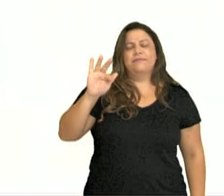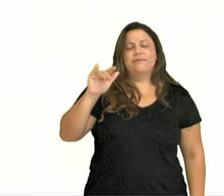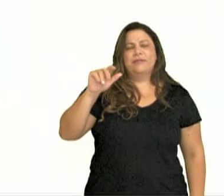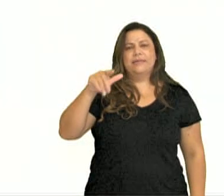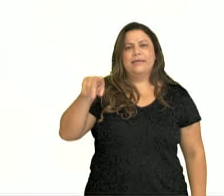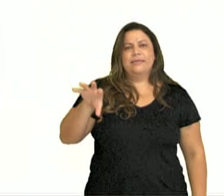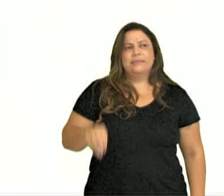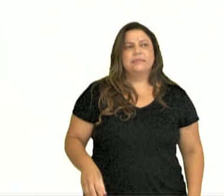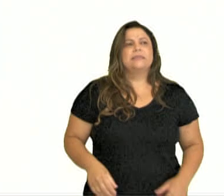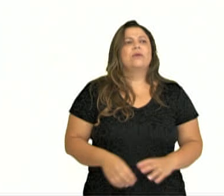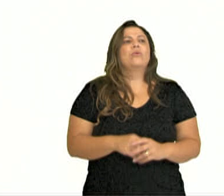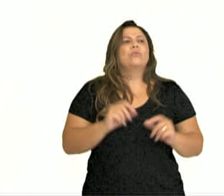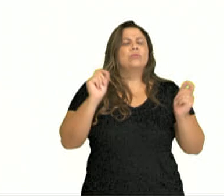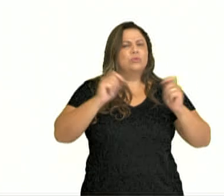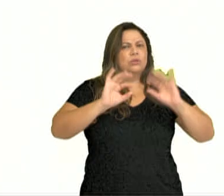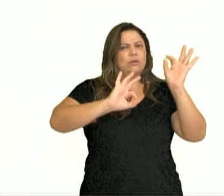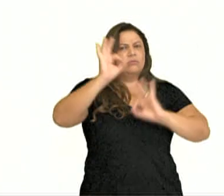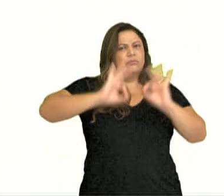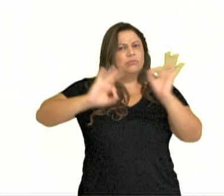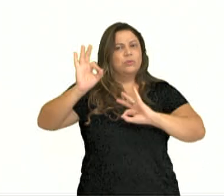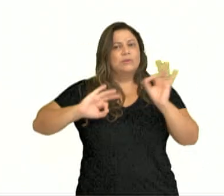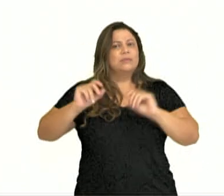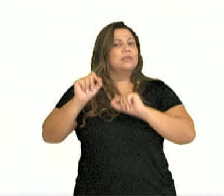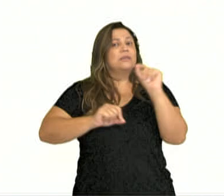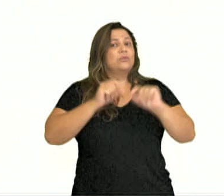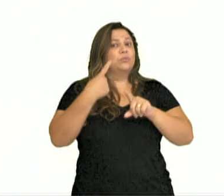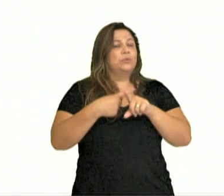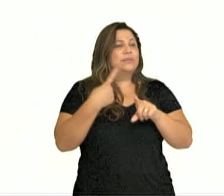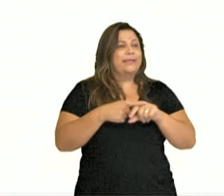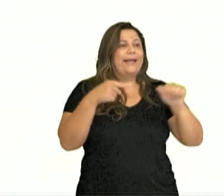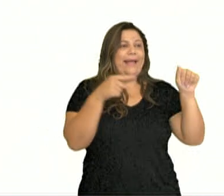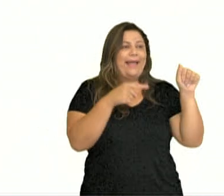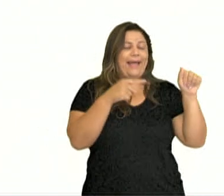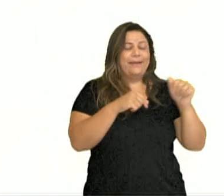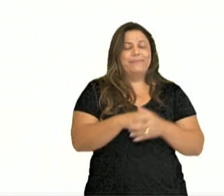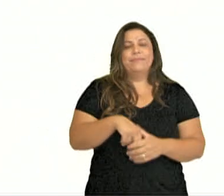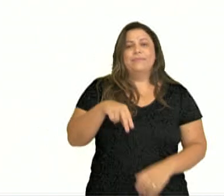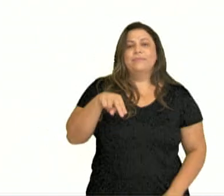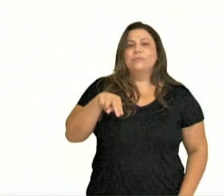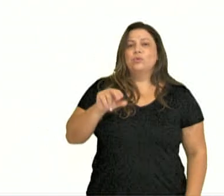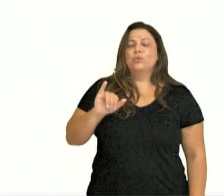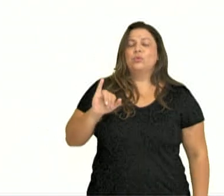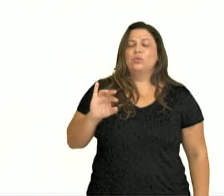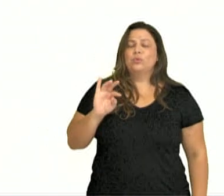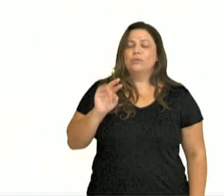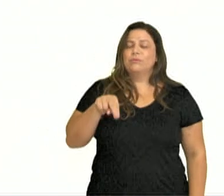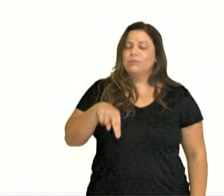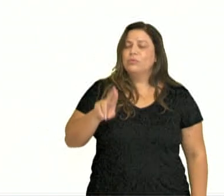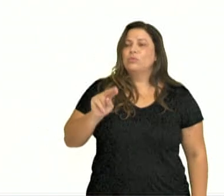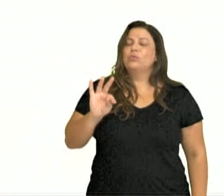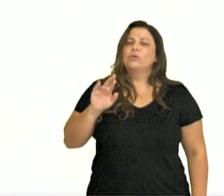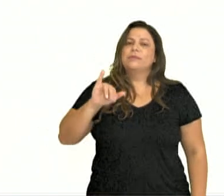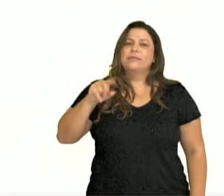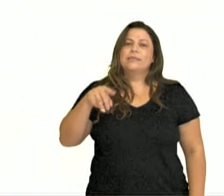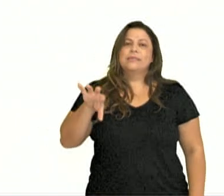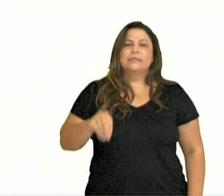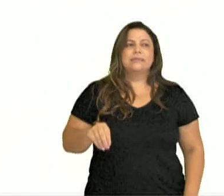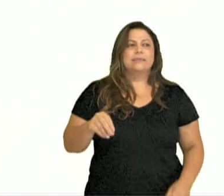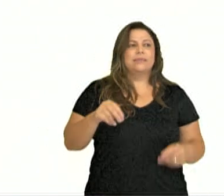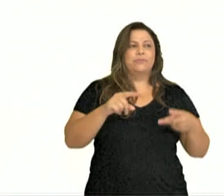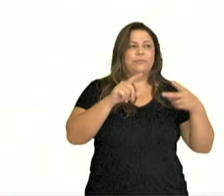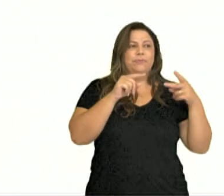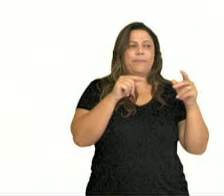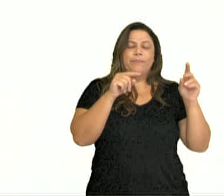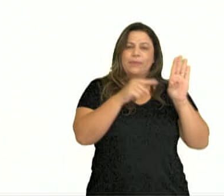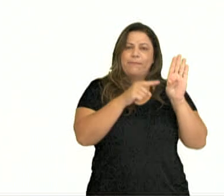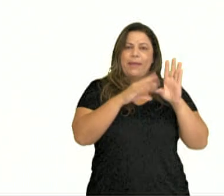foram organizados devido à forma de? Letra A, nutrição, B, reprodução, letra